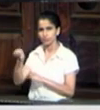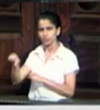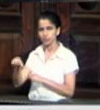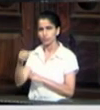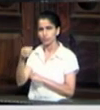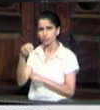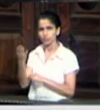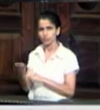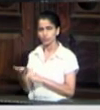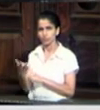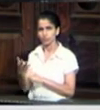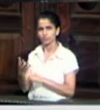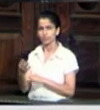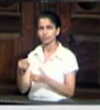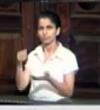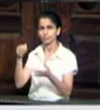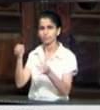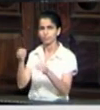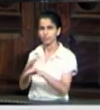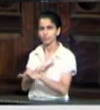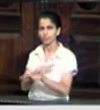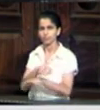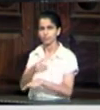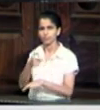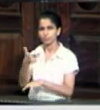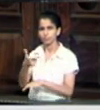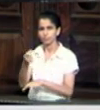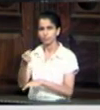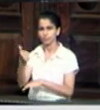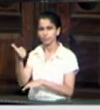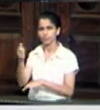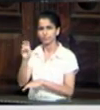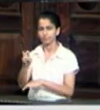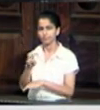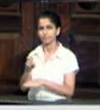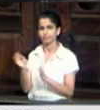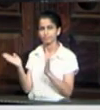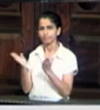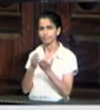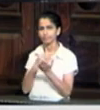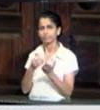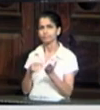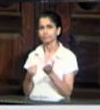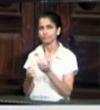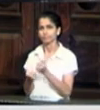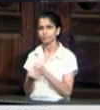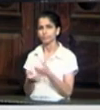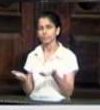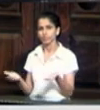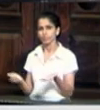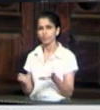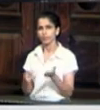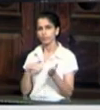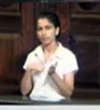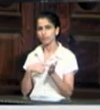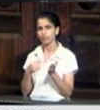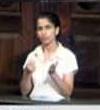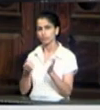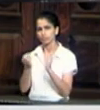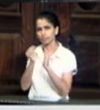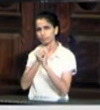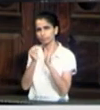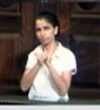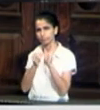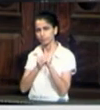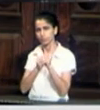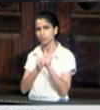1994 e termina no ano de 2015. E ele tem como base não só os dados do Instituto